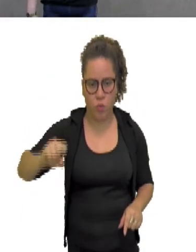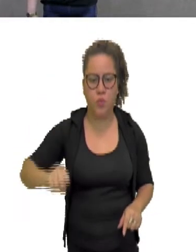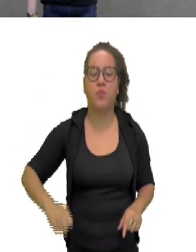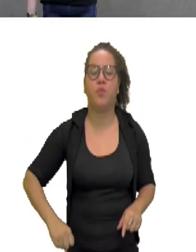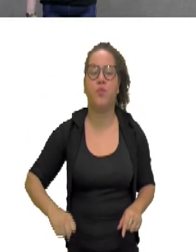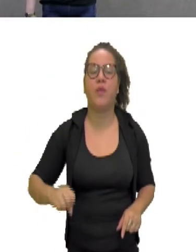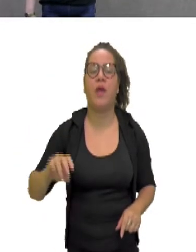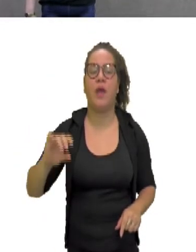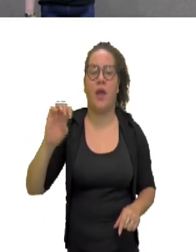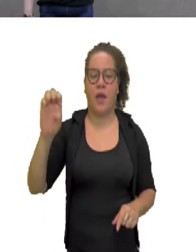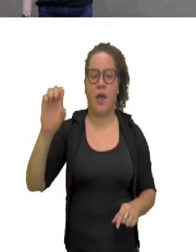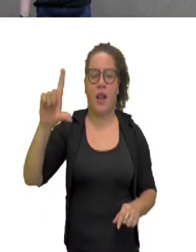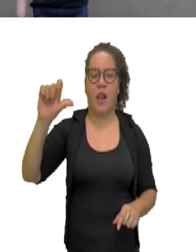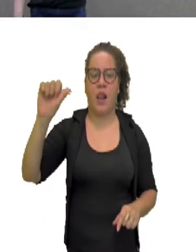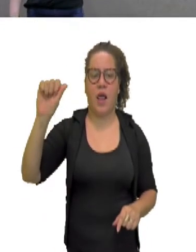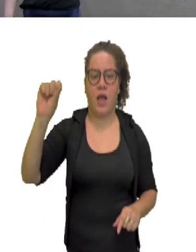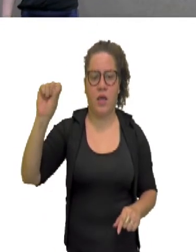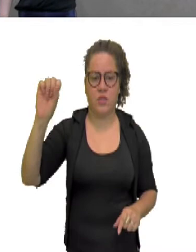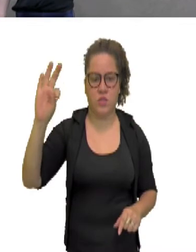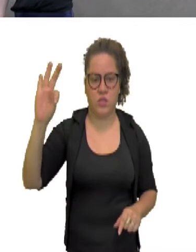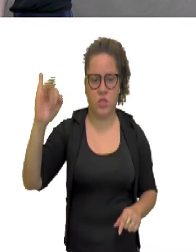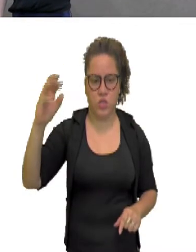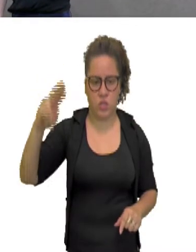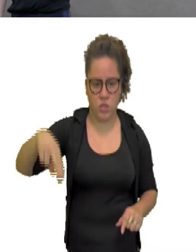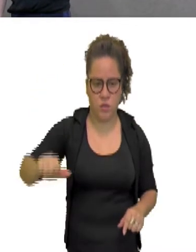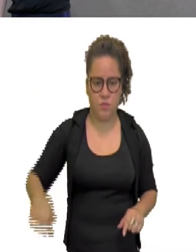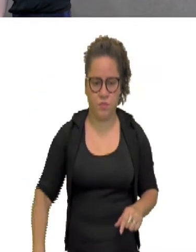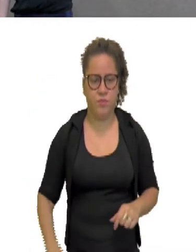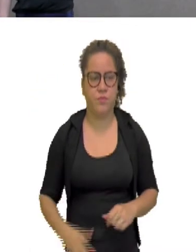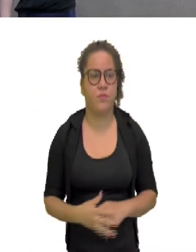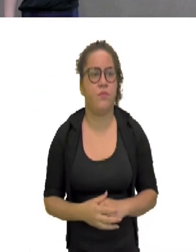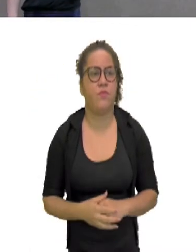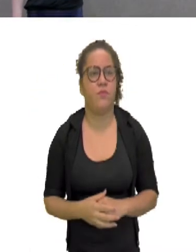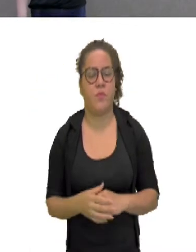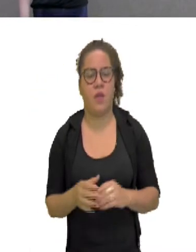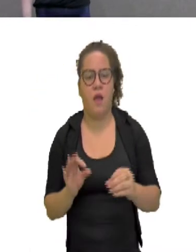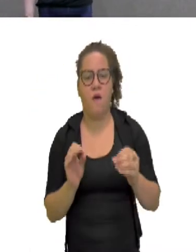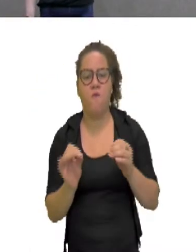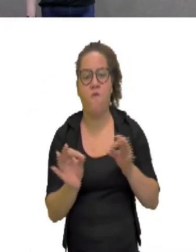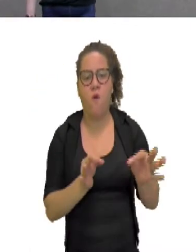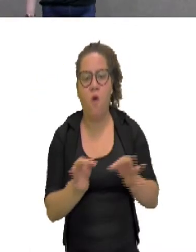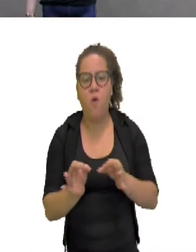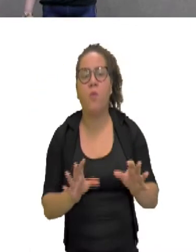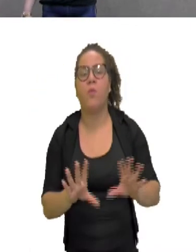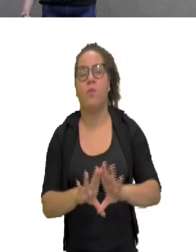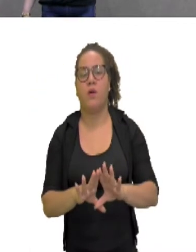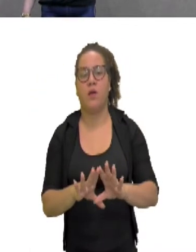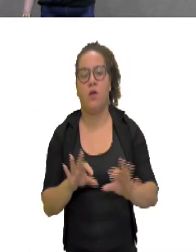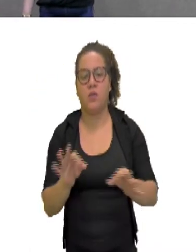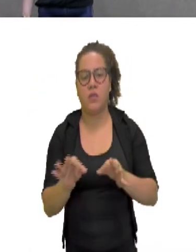são bem diversificadas quanto à forma, tamanho e funções.